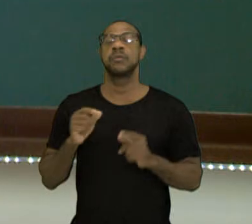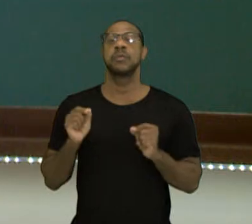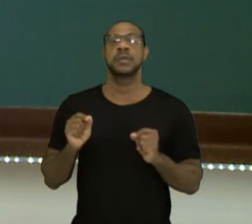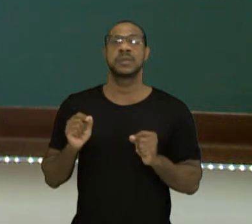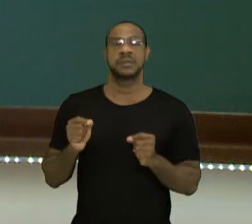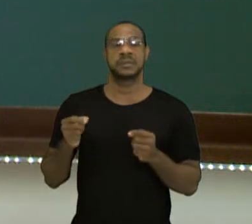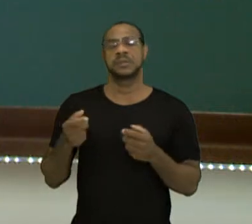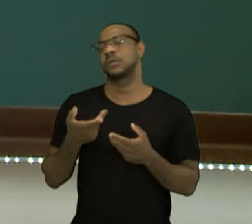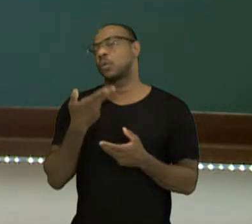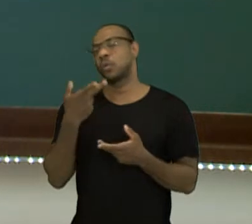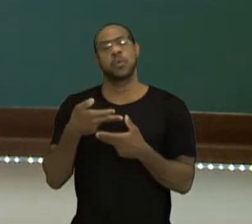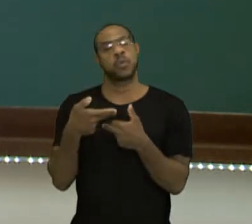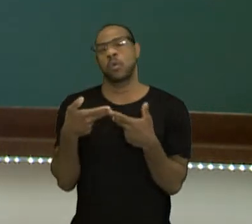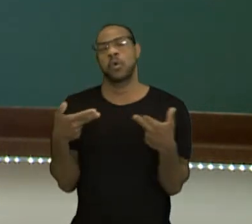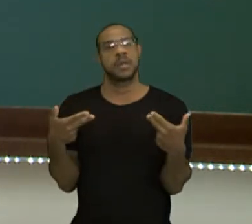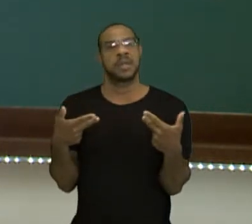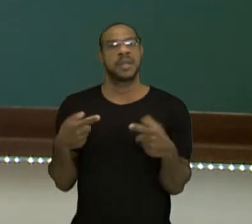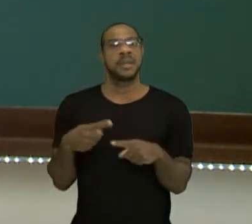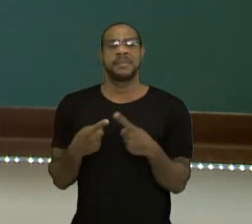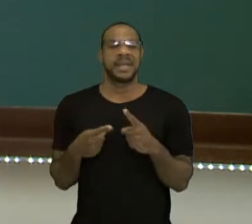dissesse coisas, mas ela